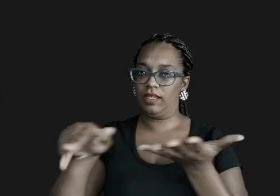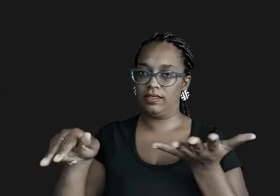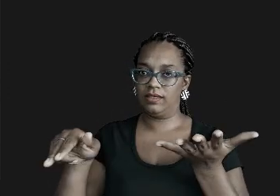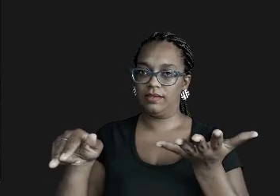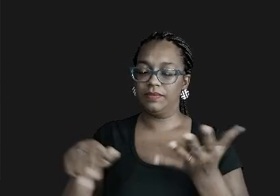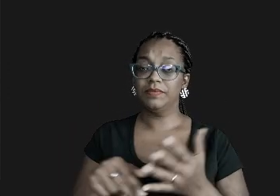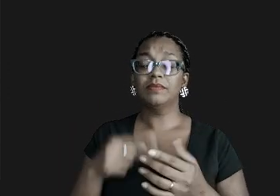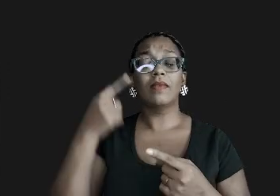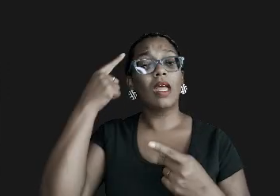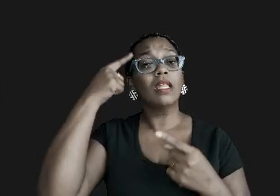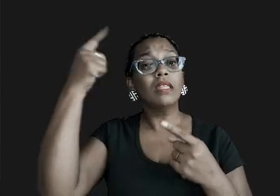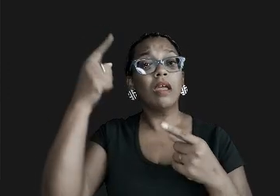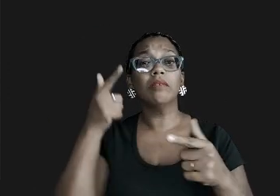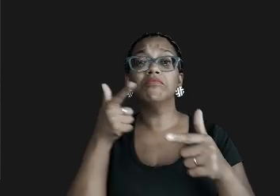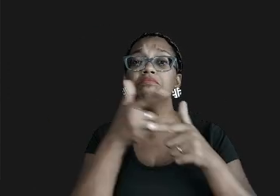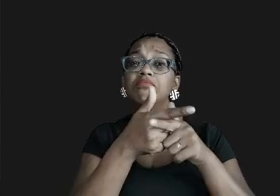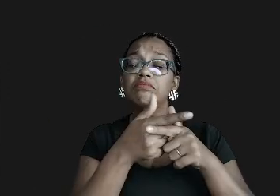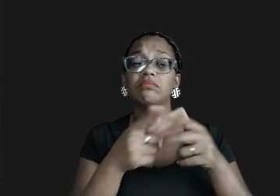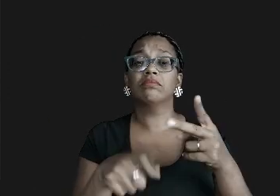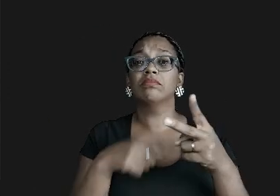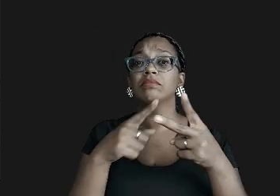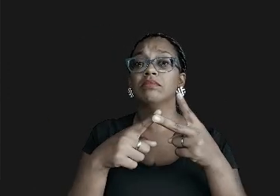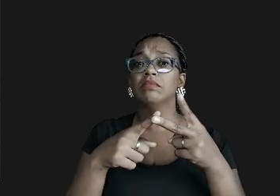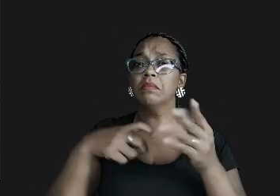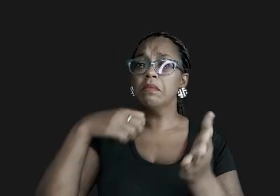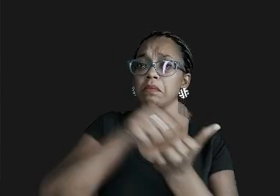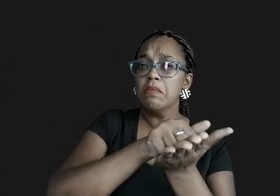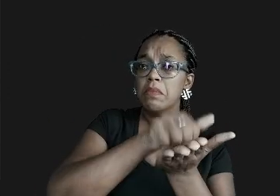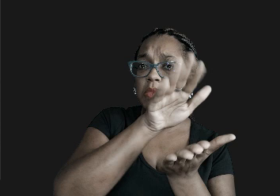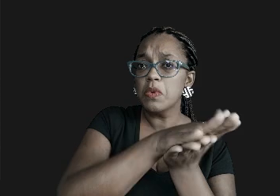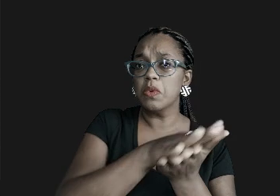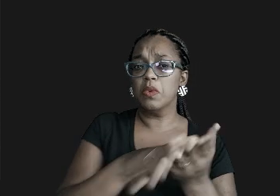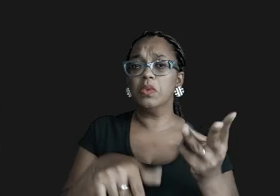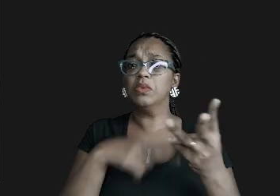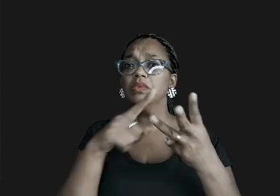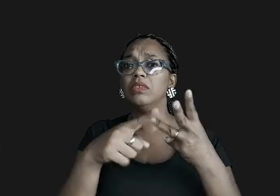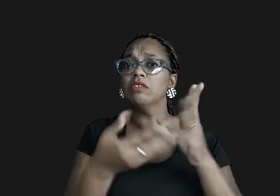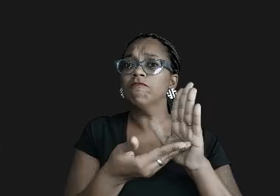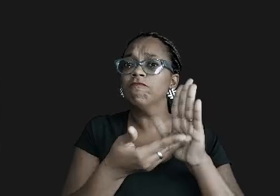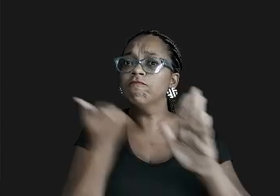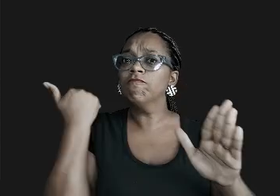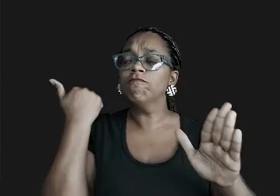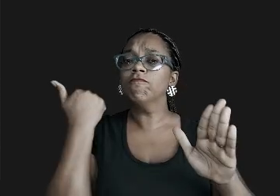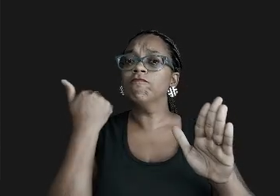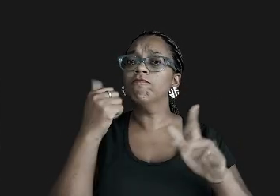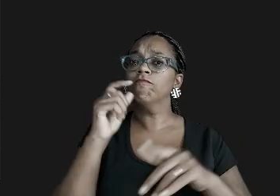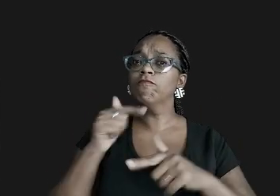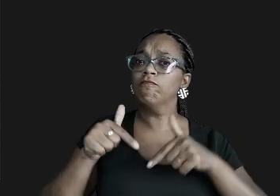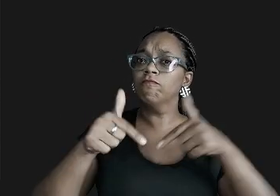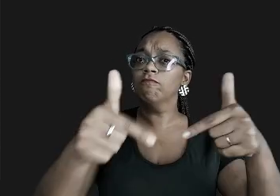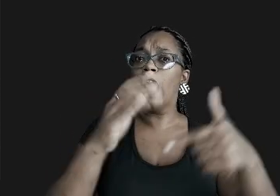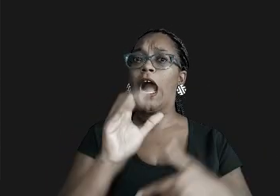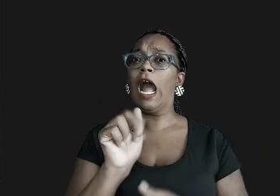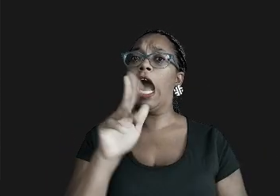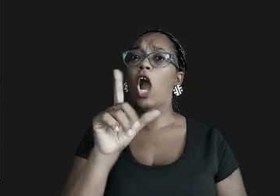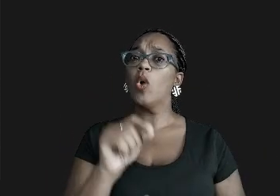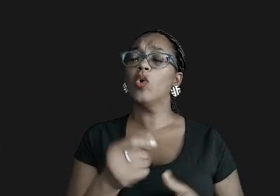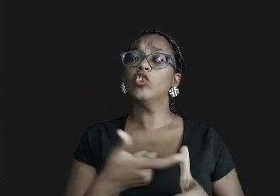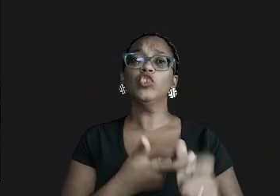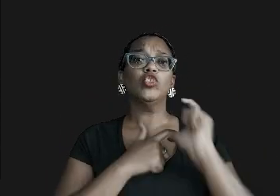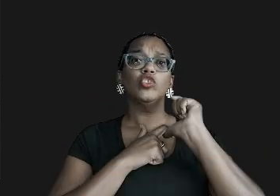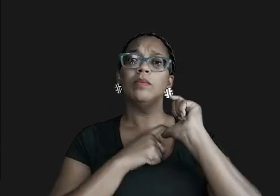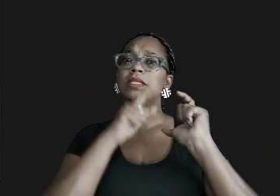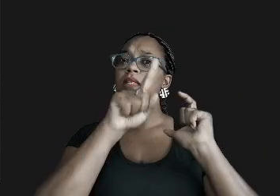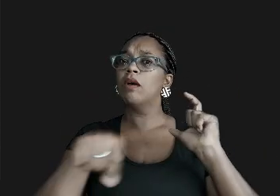desde a ideia da advertência a imposição de multas a inabilização para exercício de cargos a suspensão para autorização